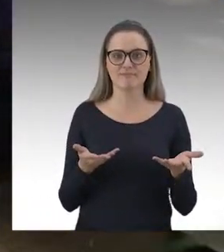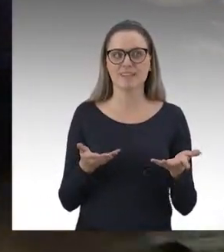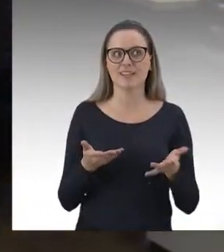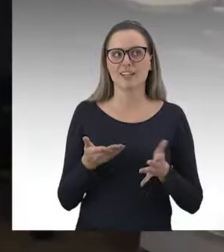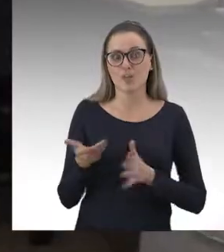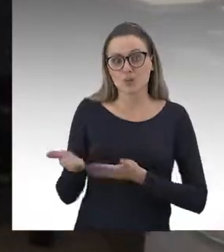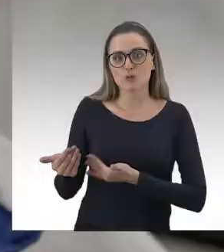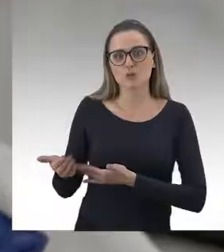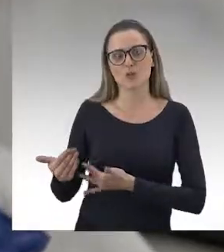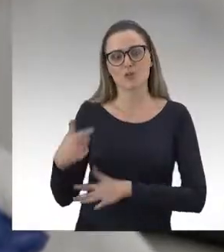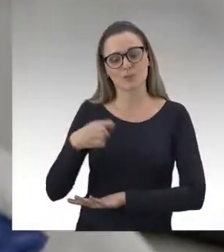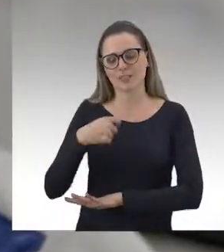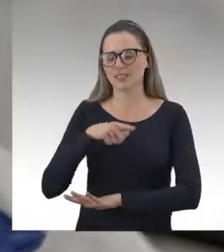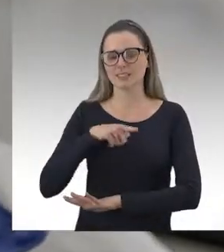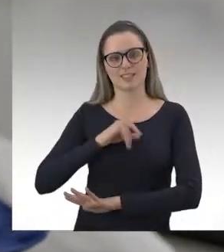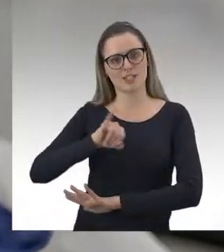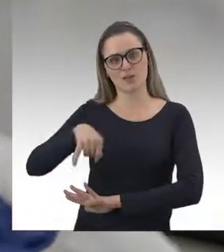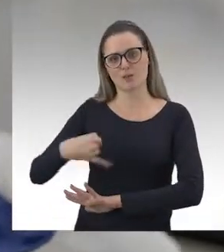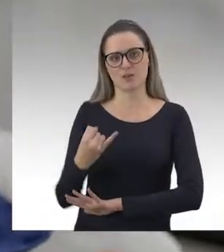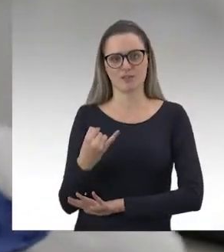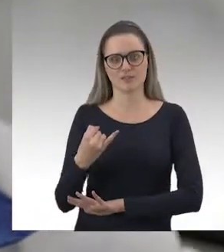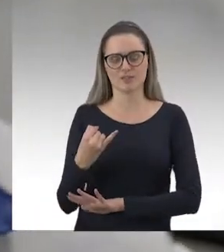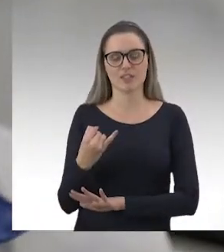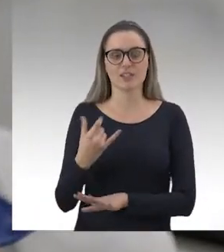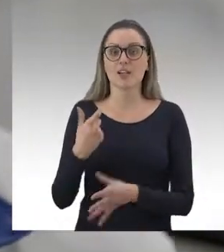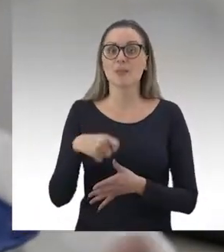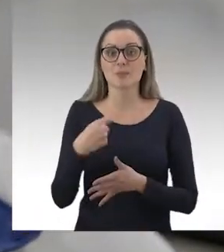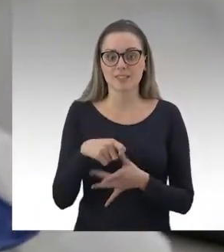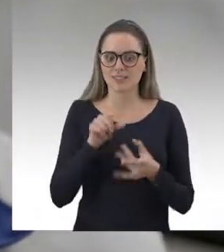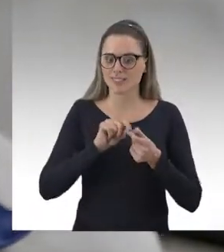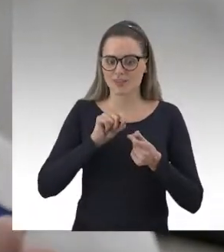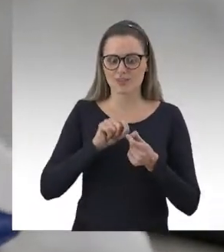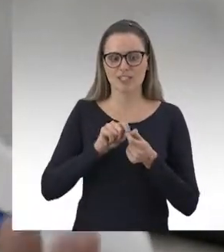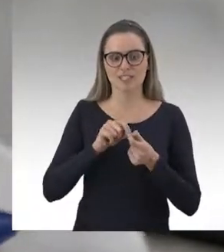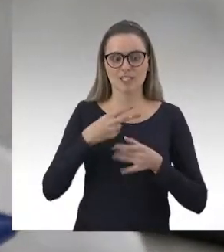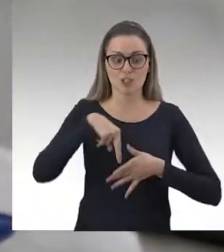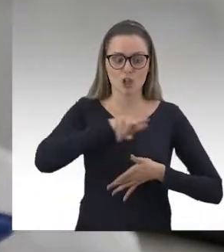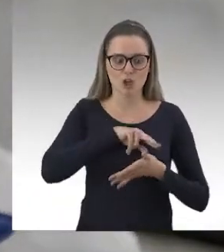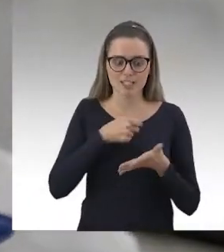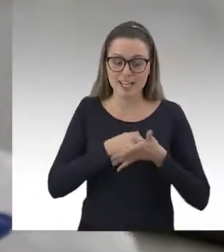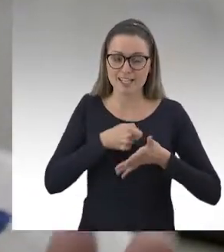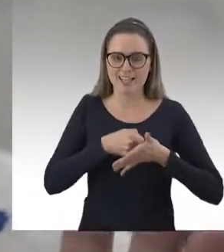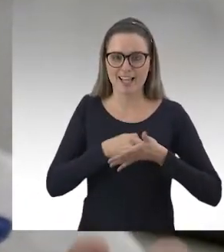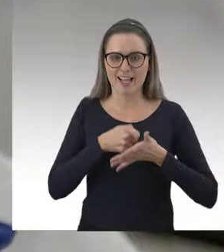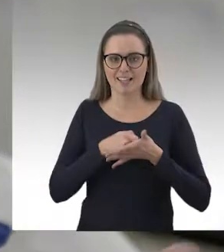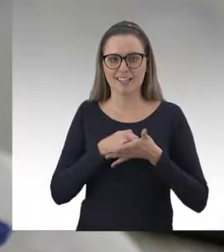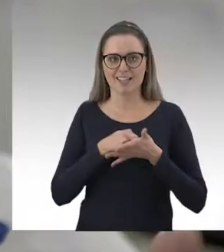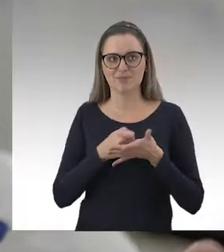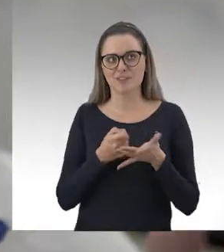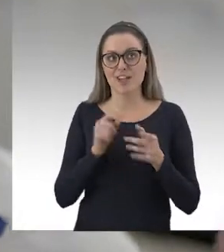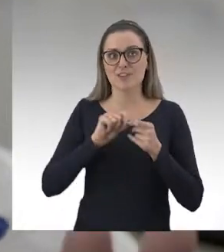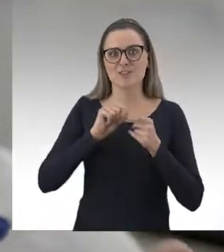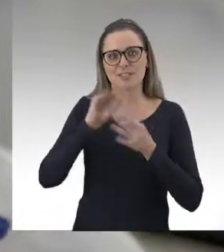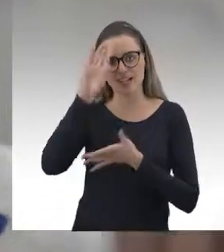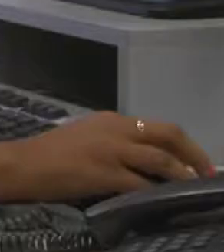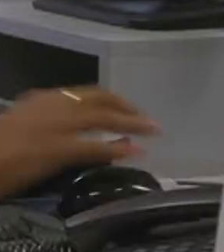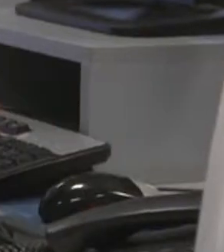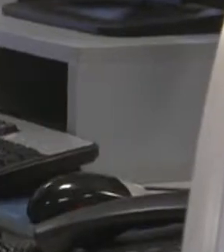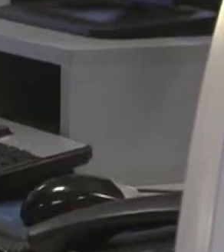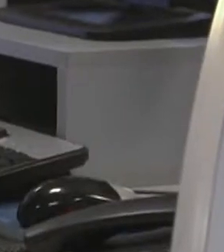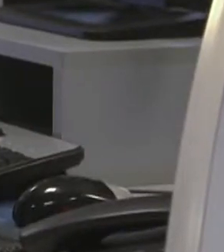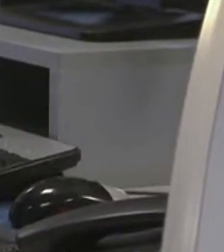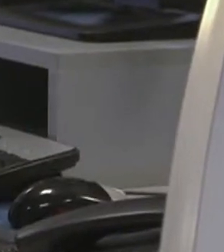precisa ter oportunidade e ele precisa fazer o que a gente tenta, é fazer com que ele vislumbre um